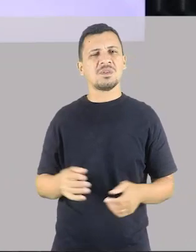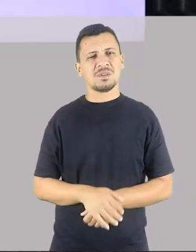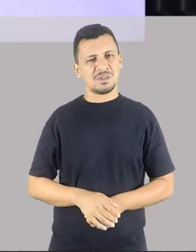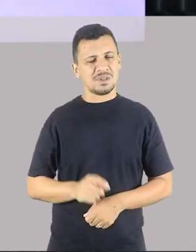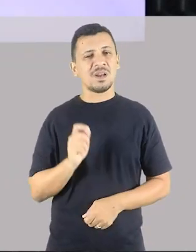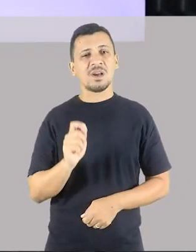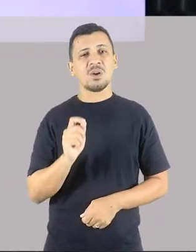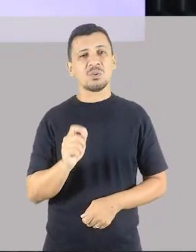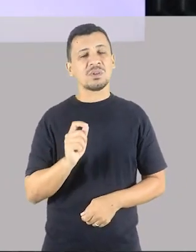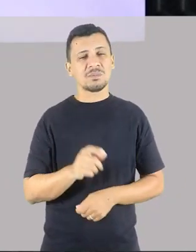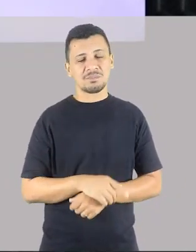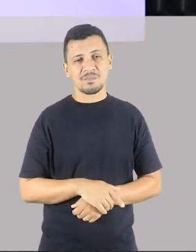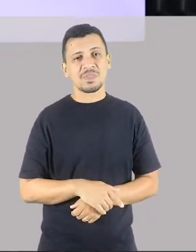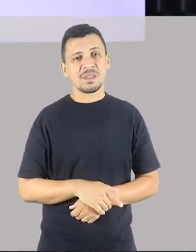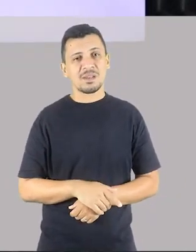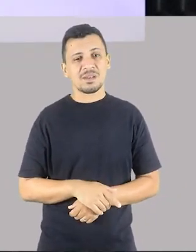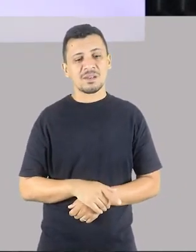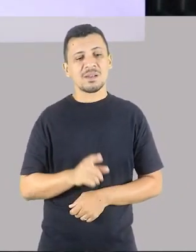uma